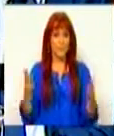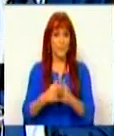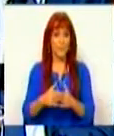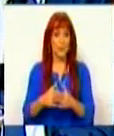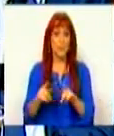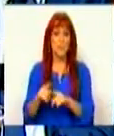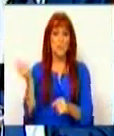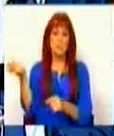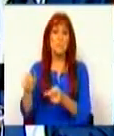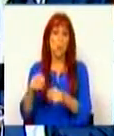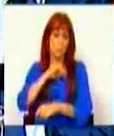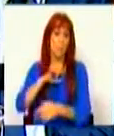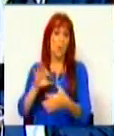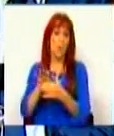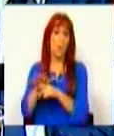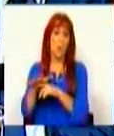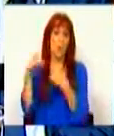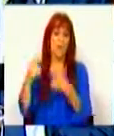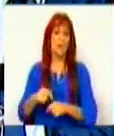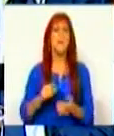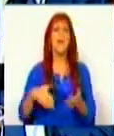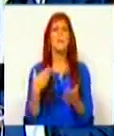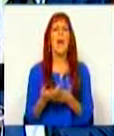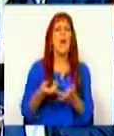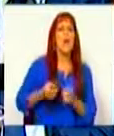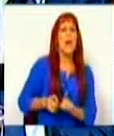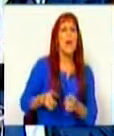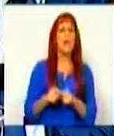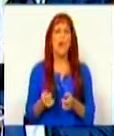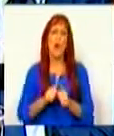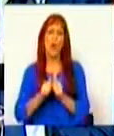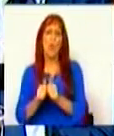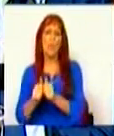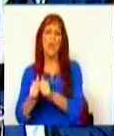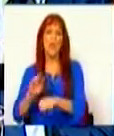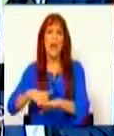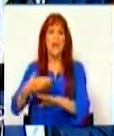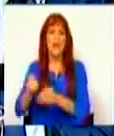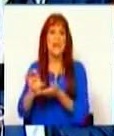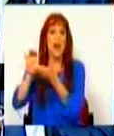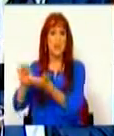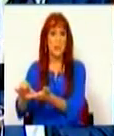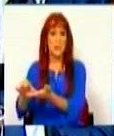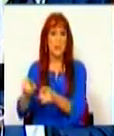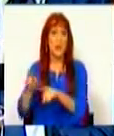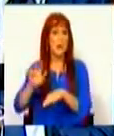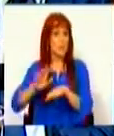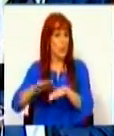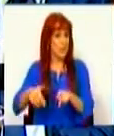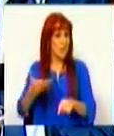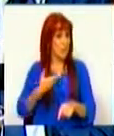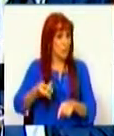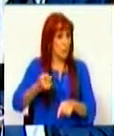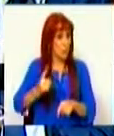sobre com incidência salarial, se implica ou não implica acompanhamento do reforço de verbas. Não há por isso uma dívida,